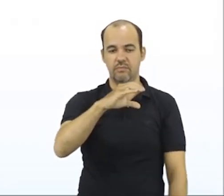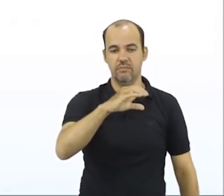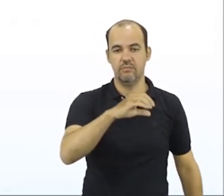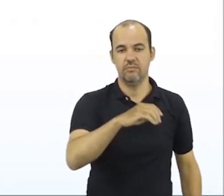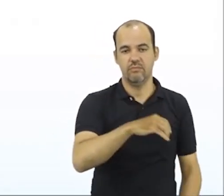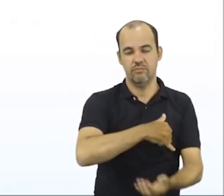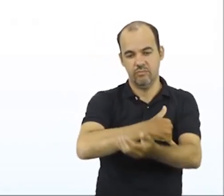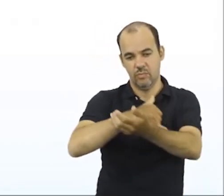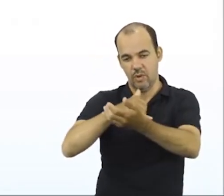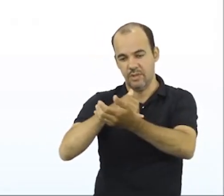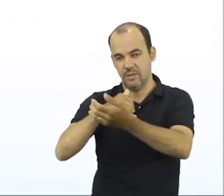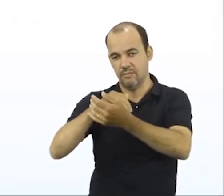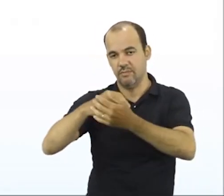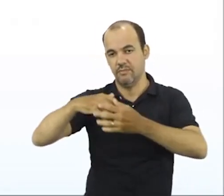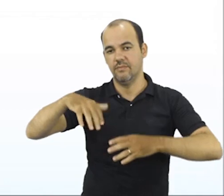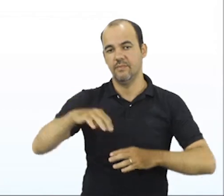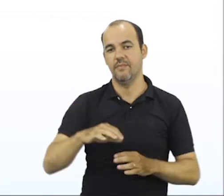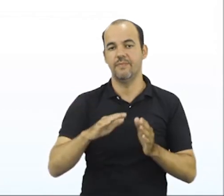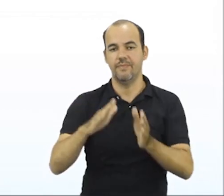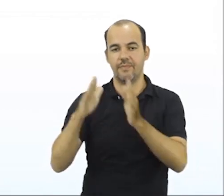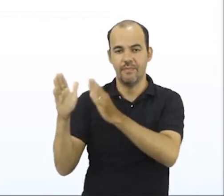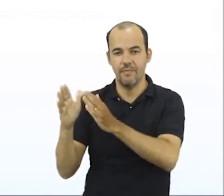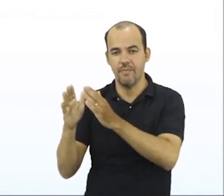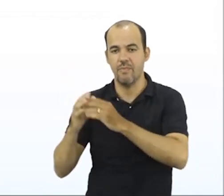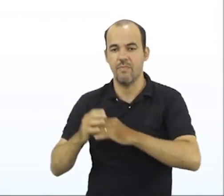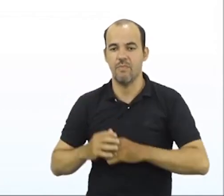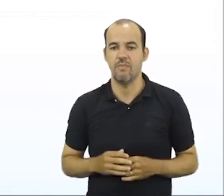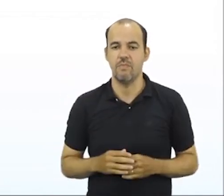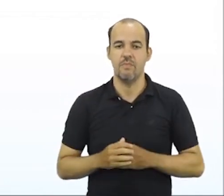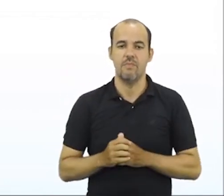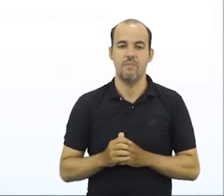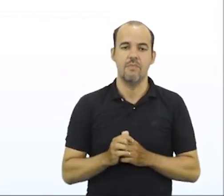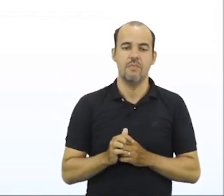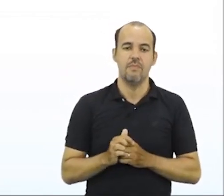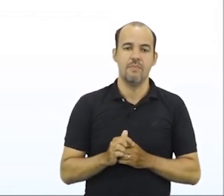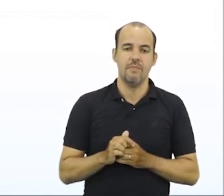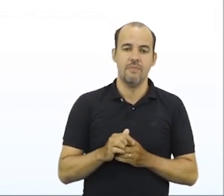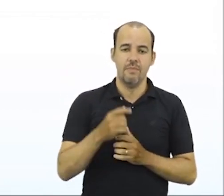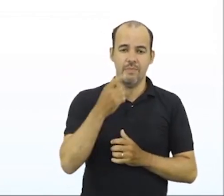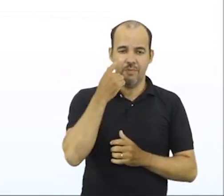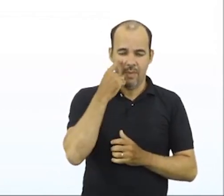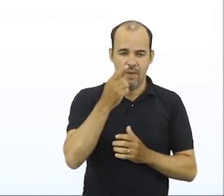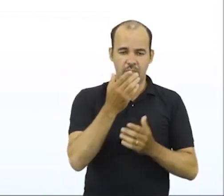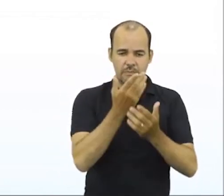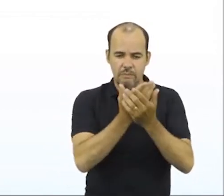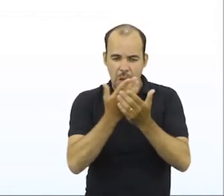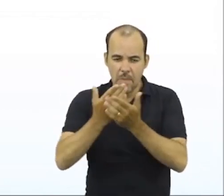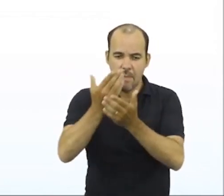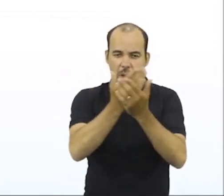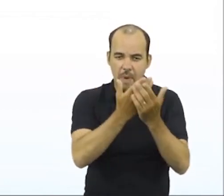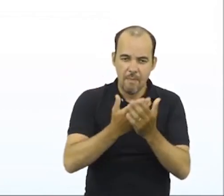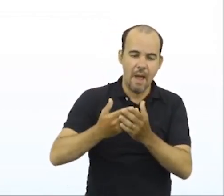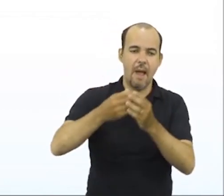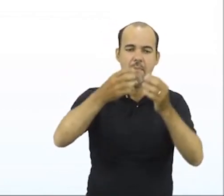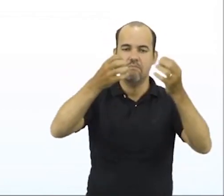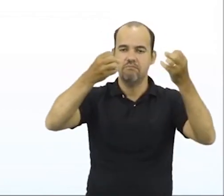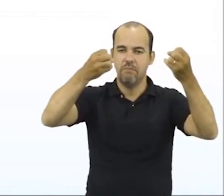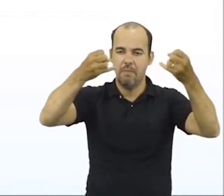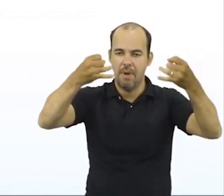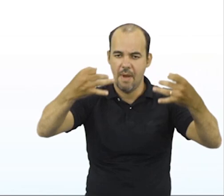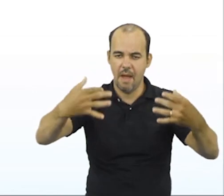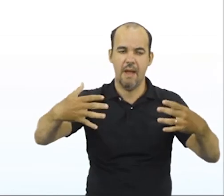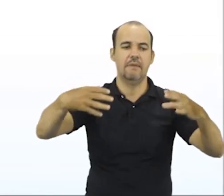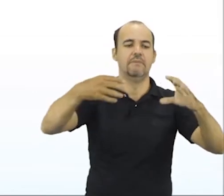parte inicial, qual é uma parte que eu queria ver? Eu queria fechar esse primeiro momento de citologia com vocês, lembrando que na